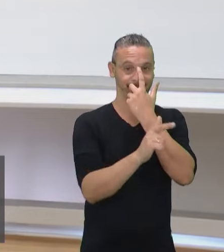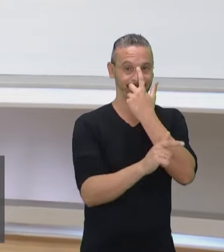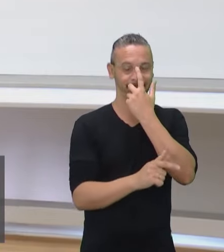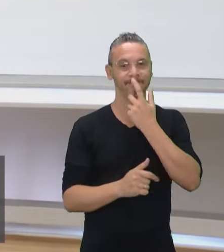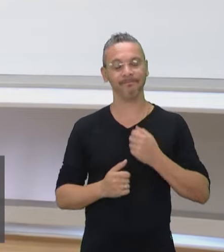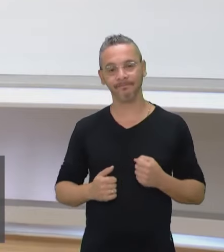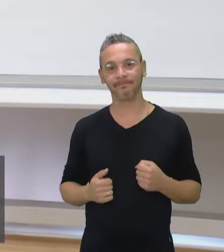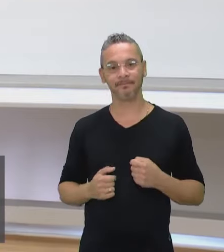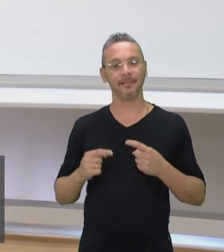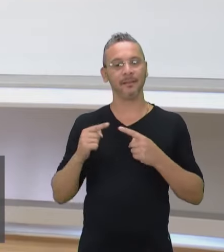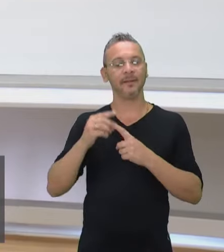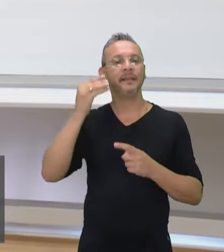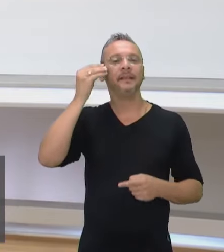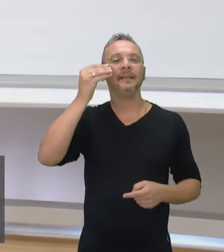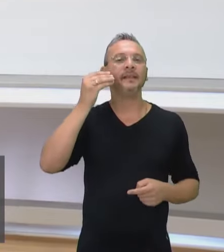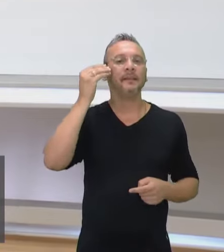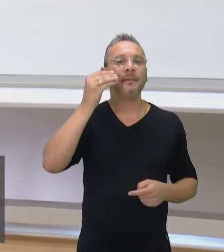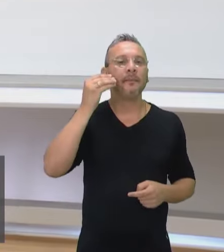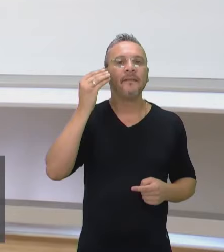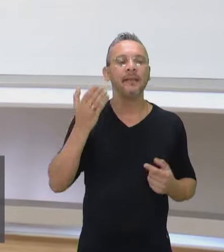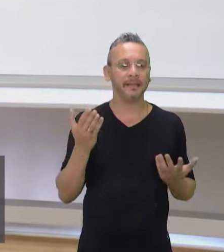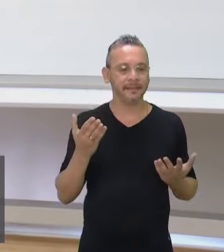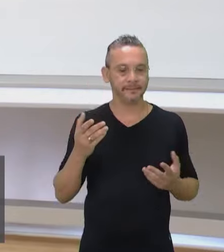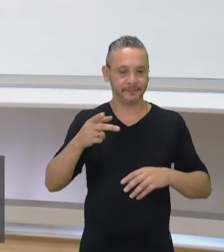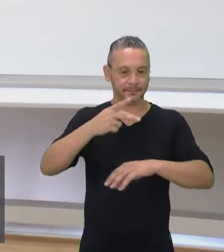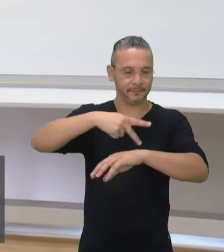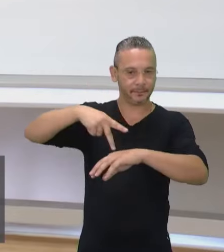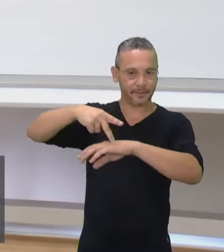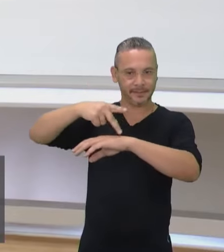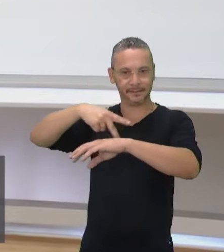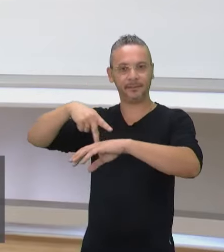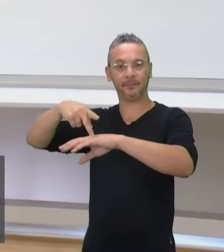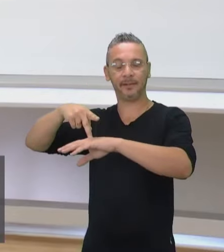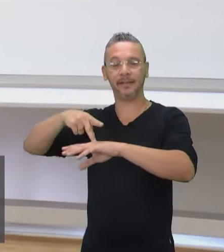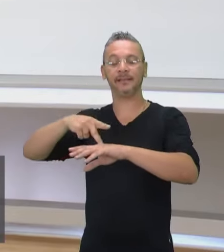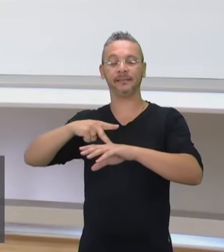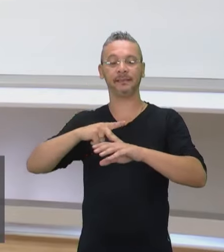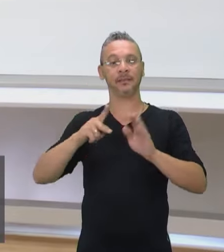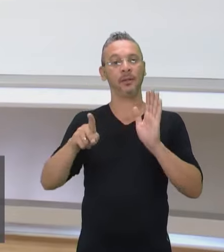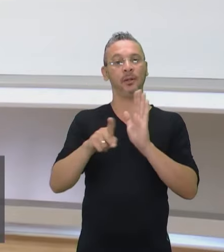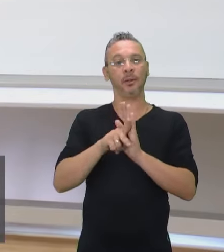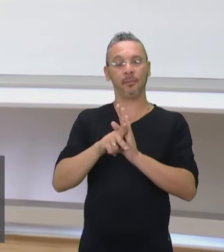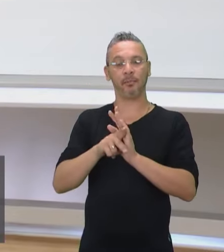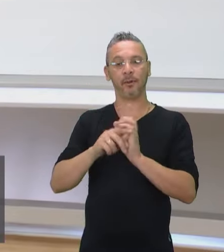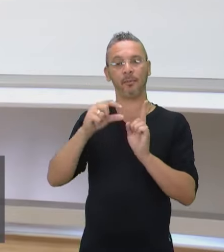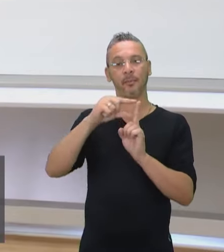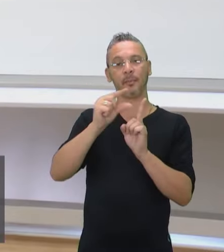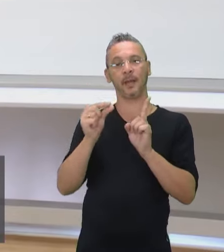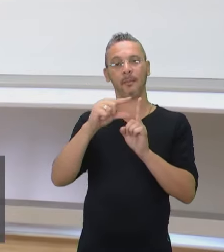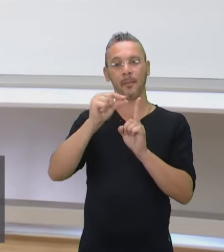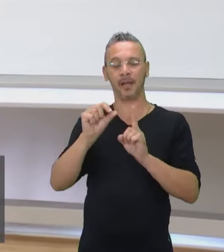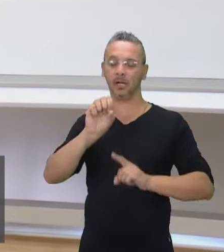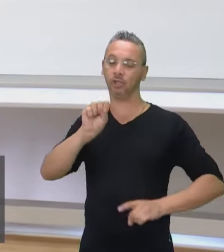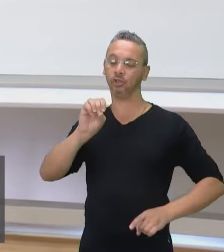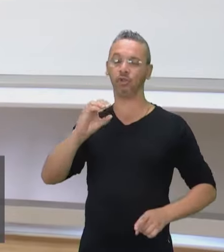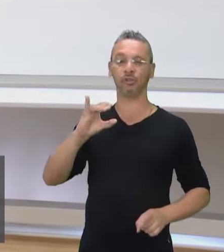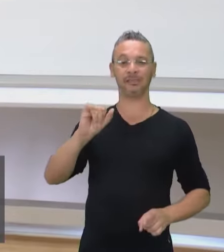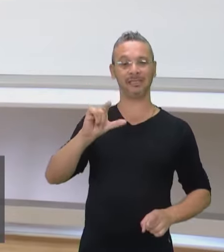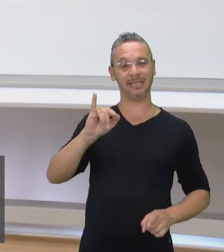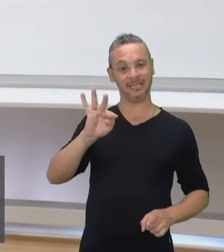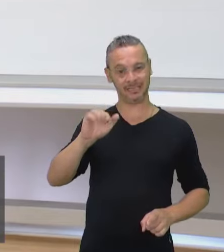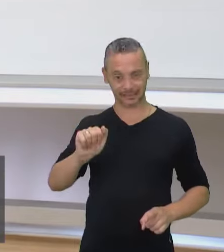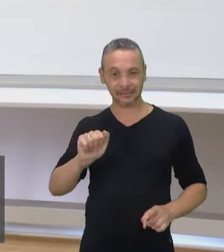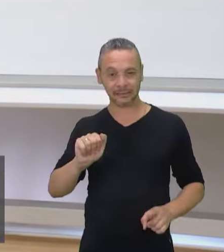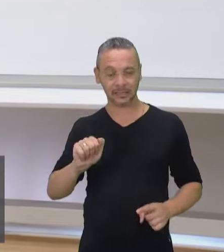me referindo às experiências de países socialistas, né? Então, esses países que